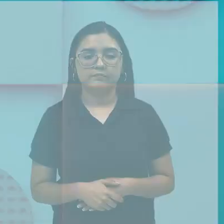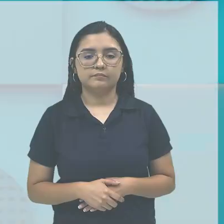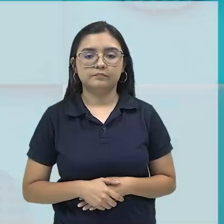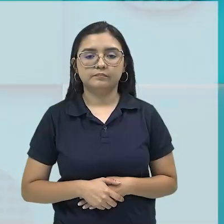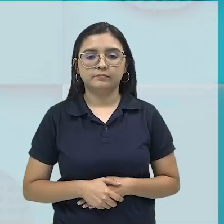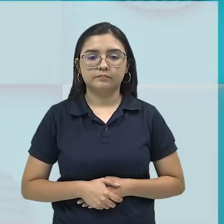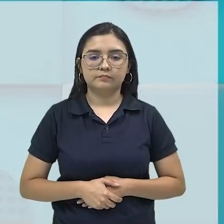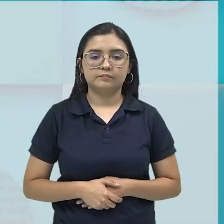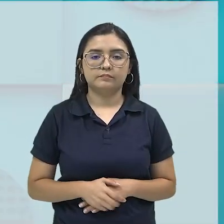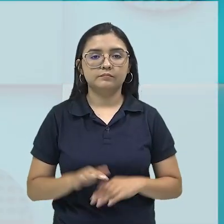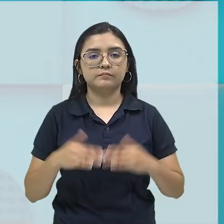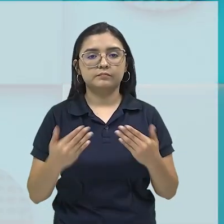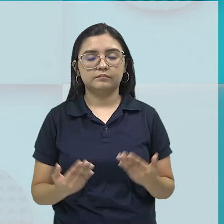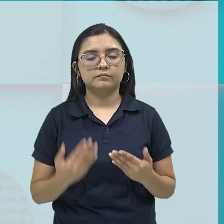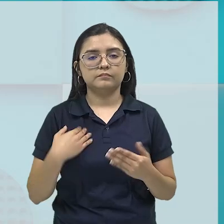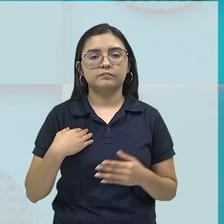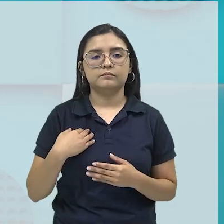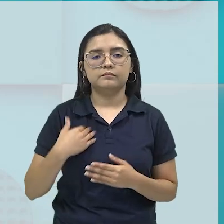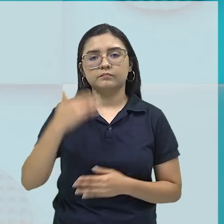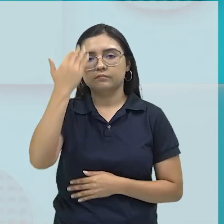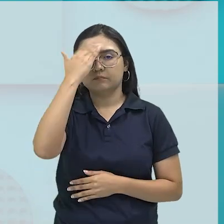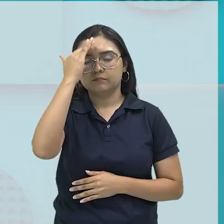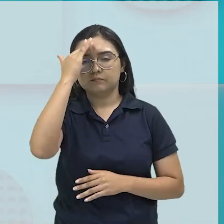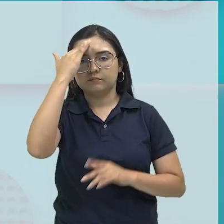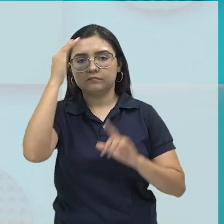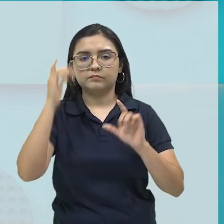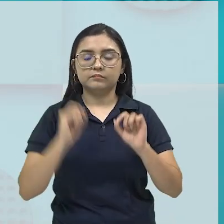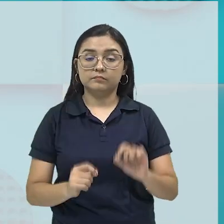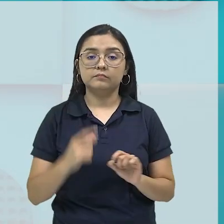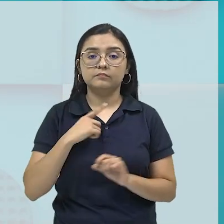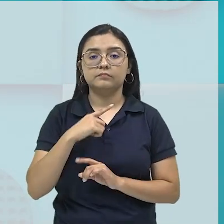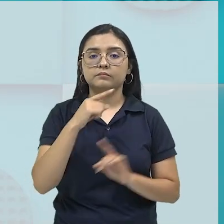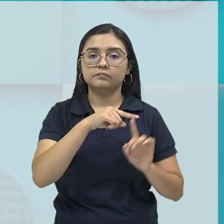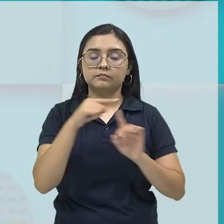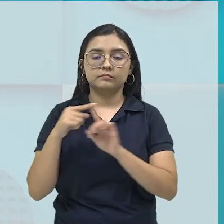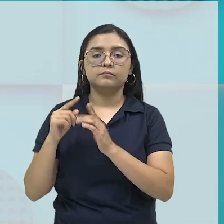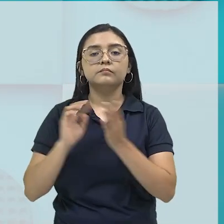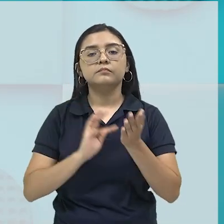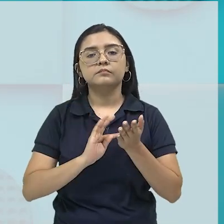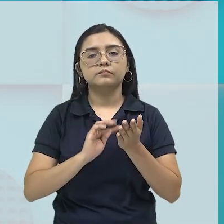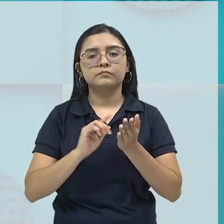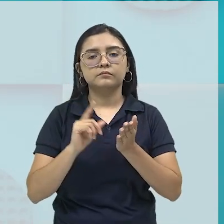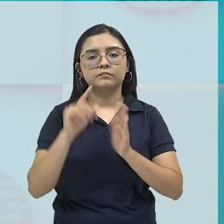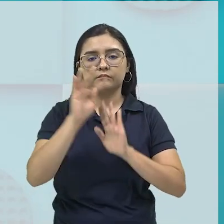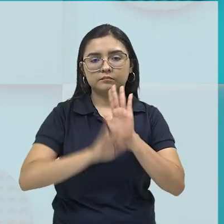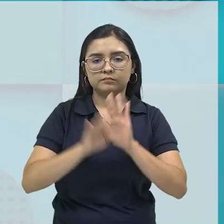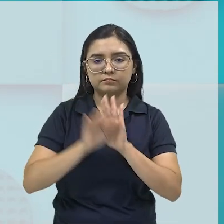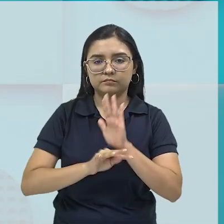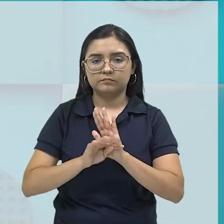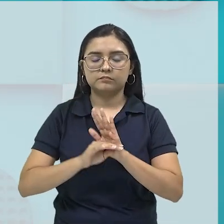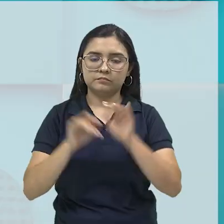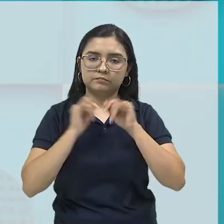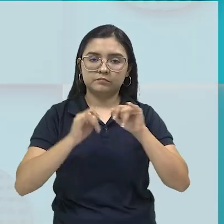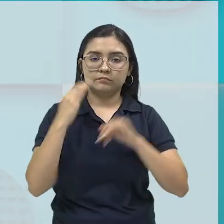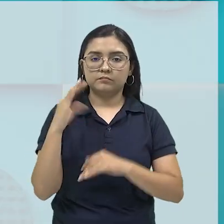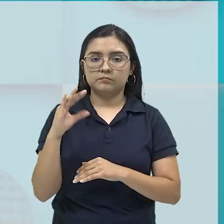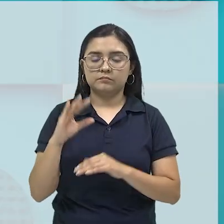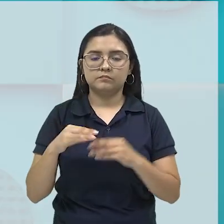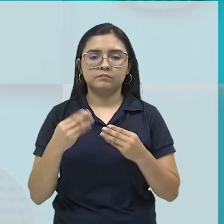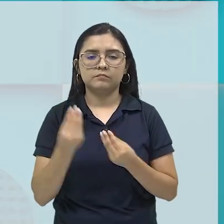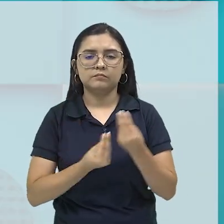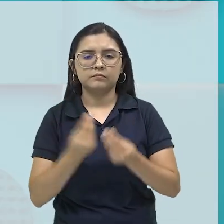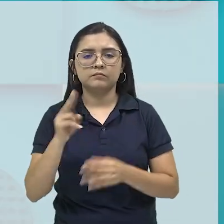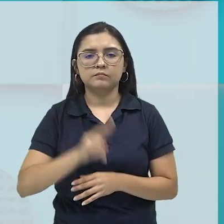Compreender estes gêneros de divulgação científica é entender um pouquinho de como eles precisam utilizar uma